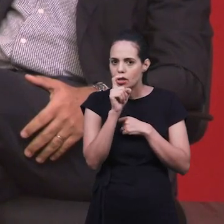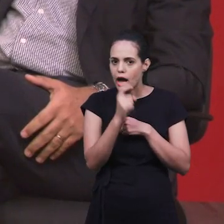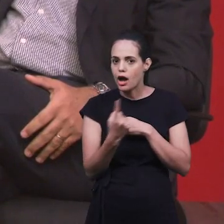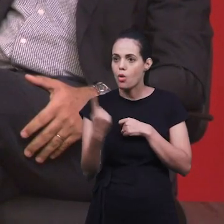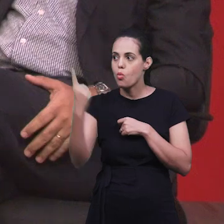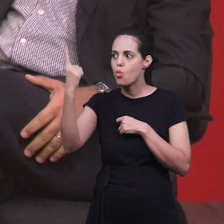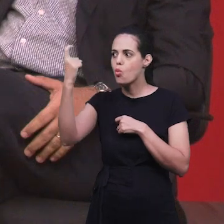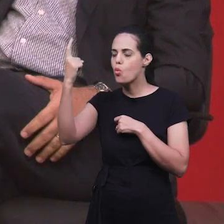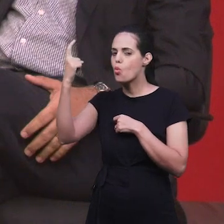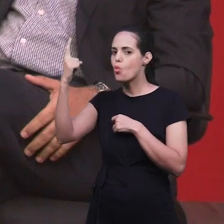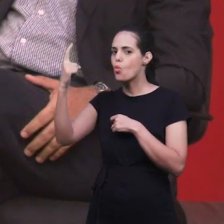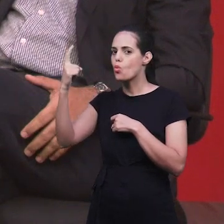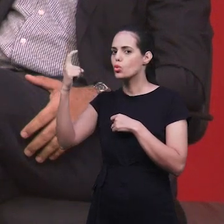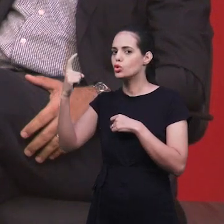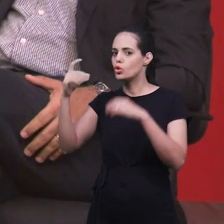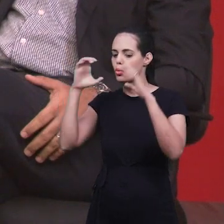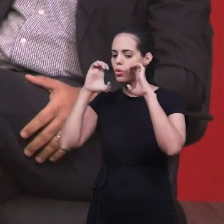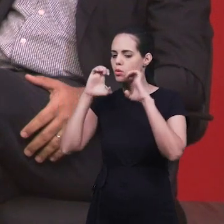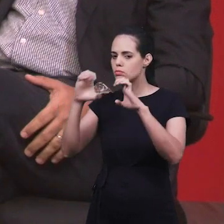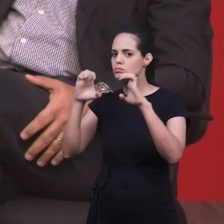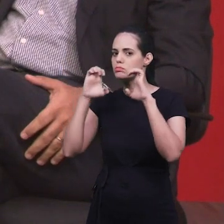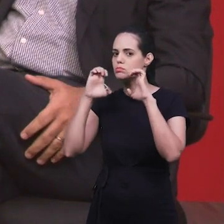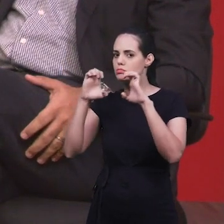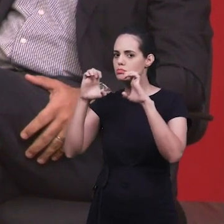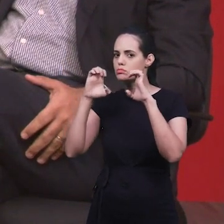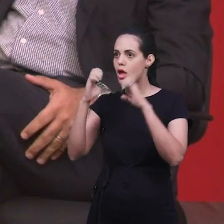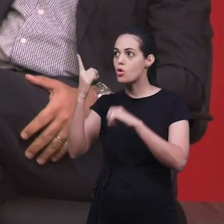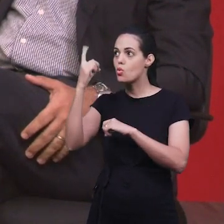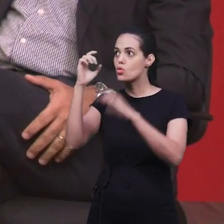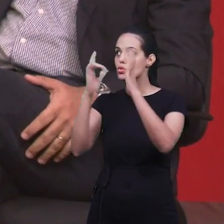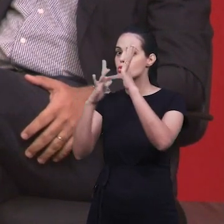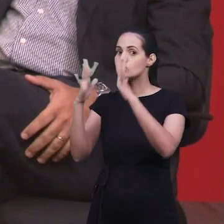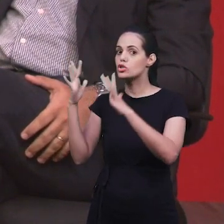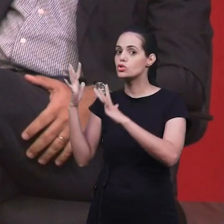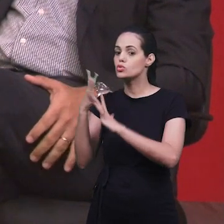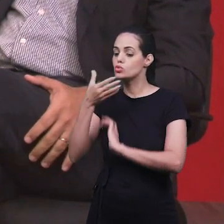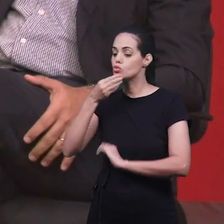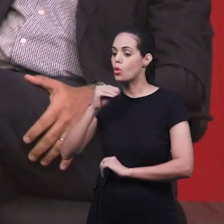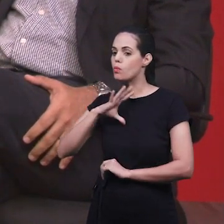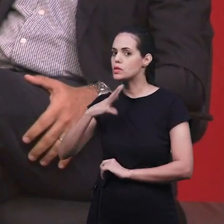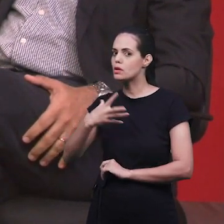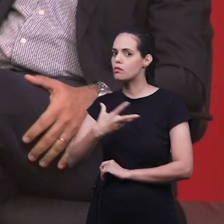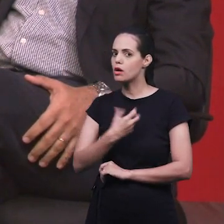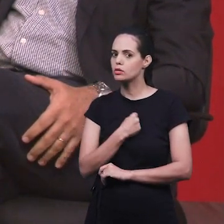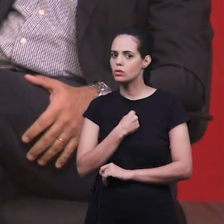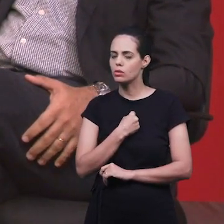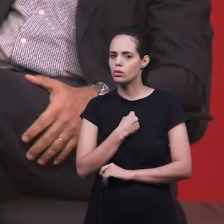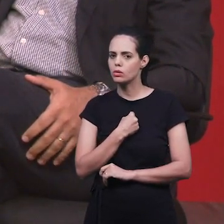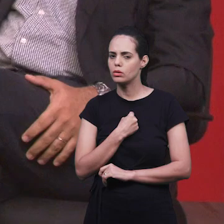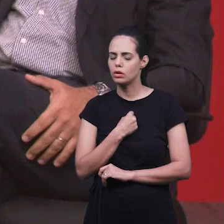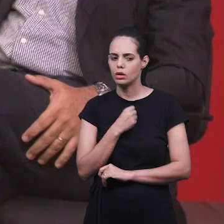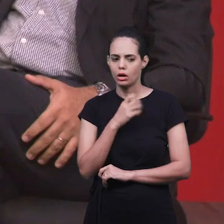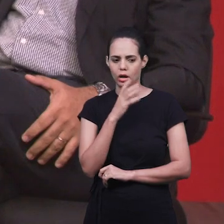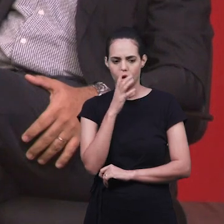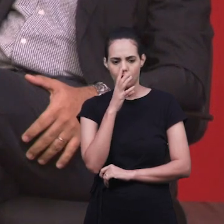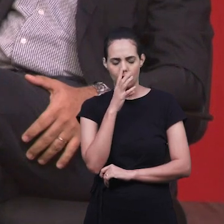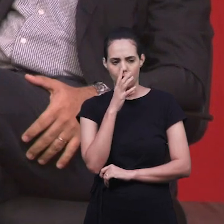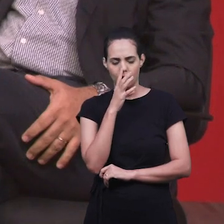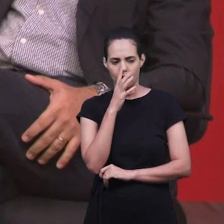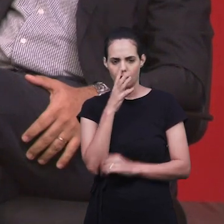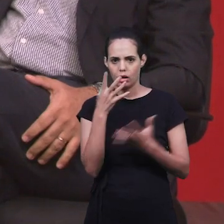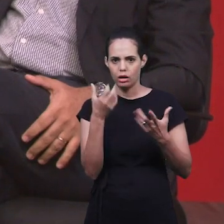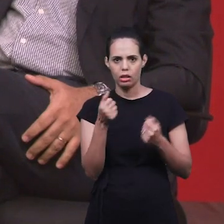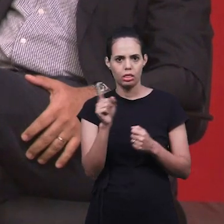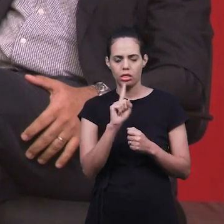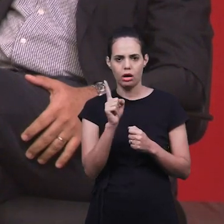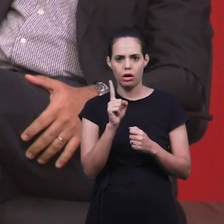pelo qual somos salvos, que é que Jesus morreu pelos nossos pecados. Aquele que crê será salvo, batizado com o Espírito Santo, e